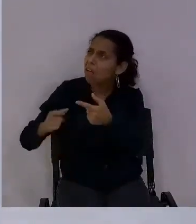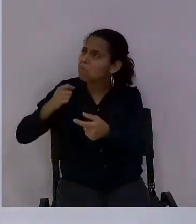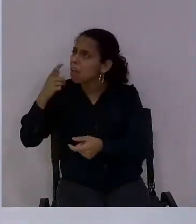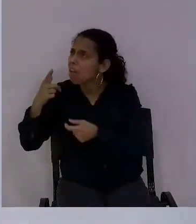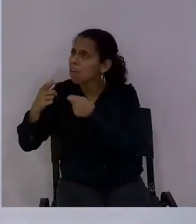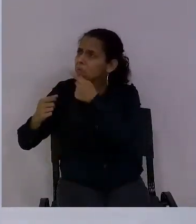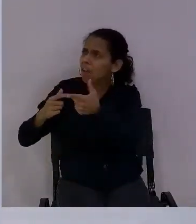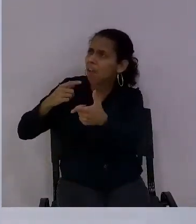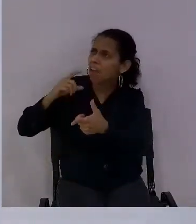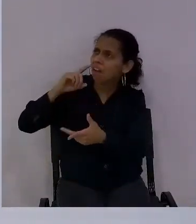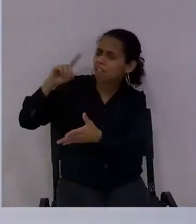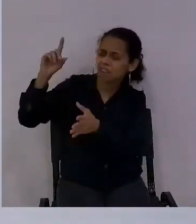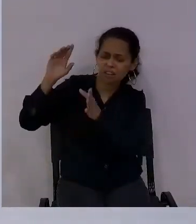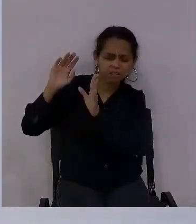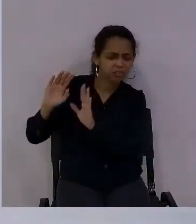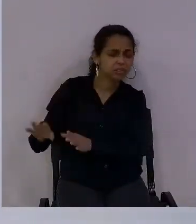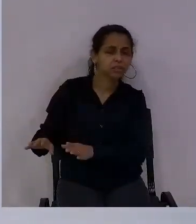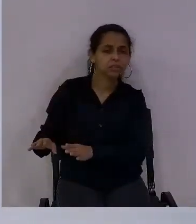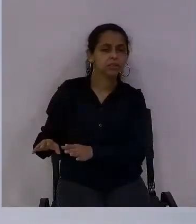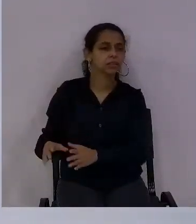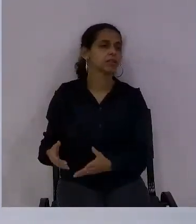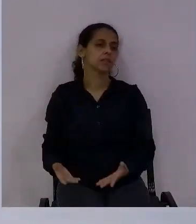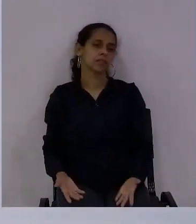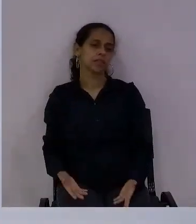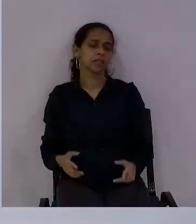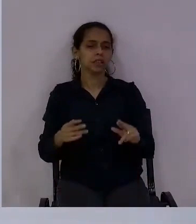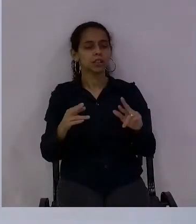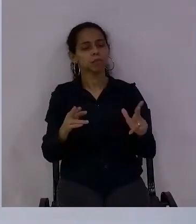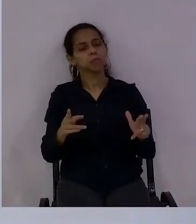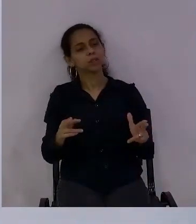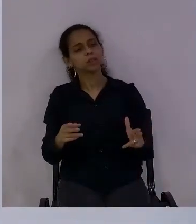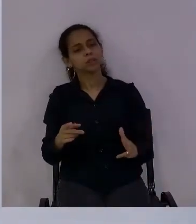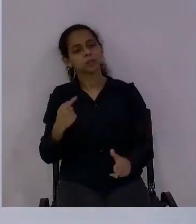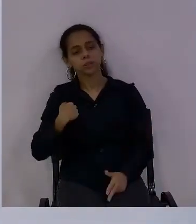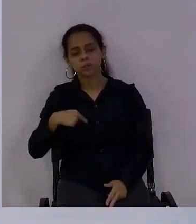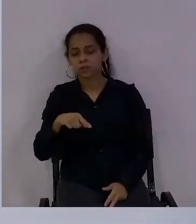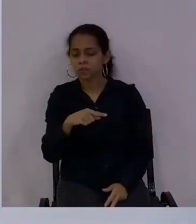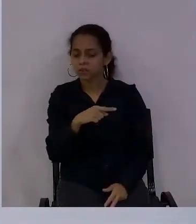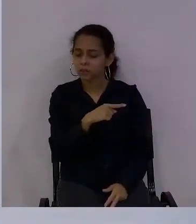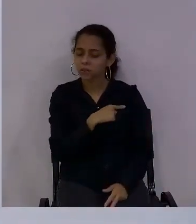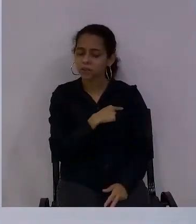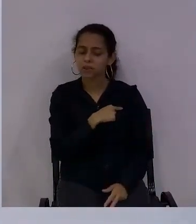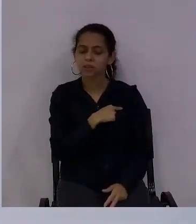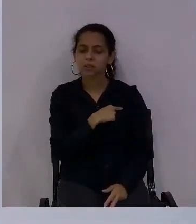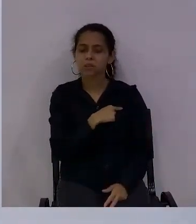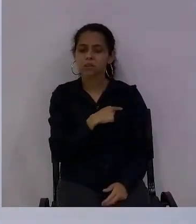você. Nós banalizamos a graça.